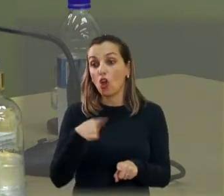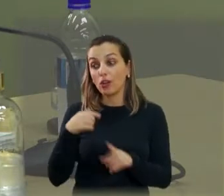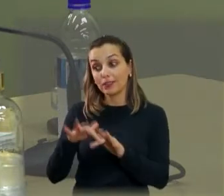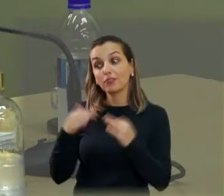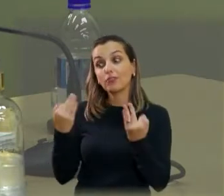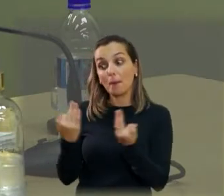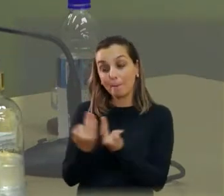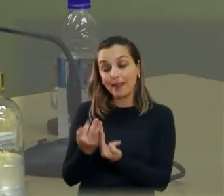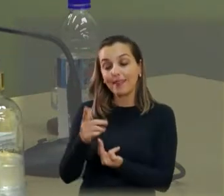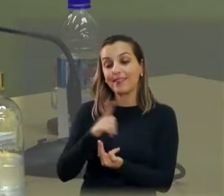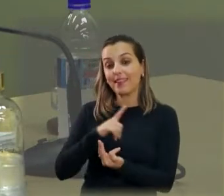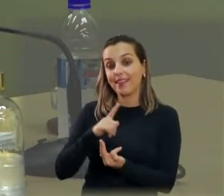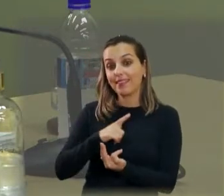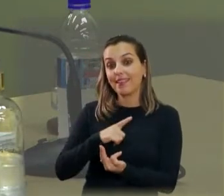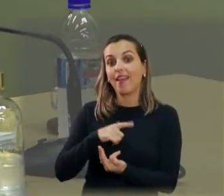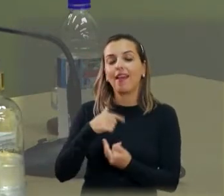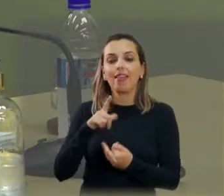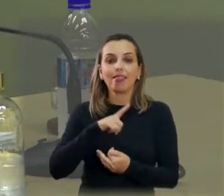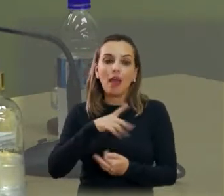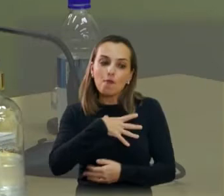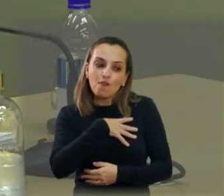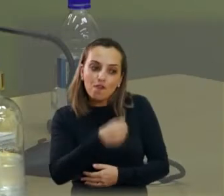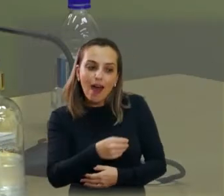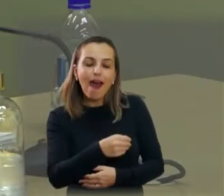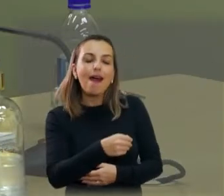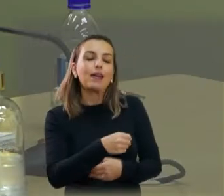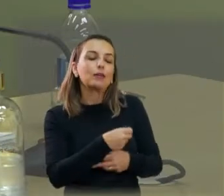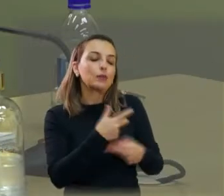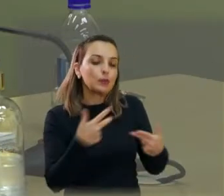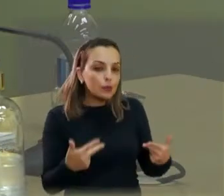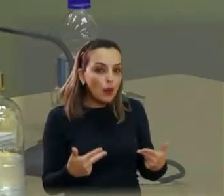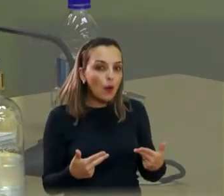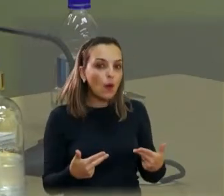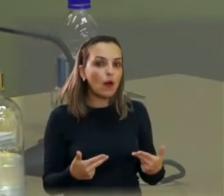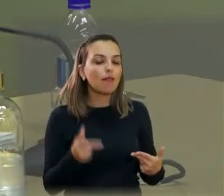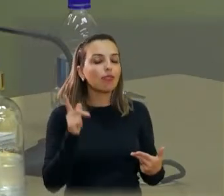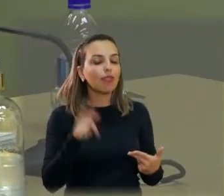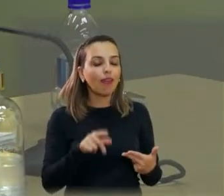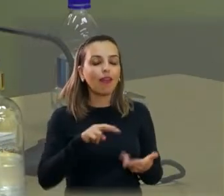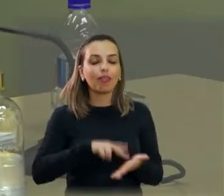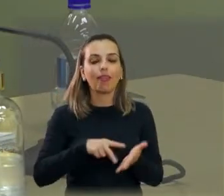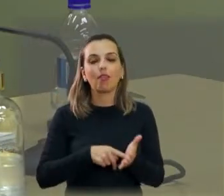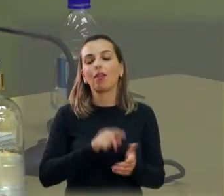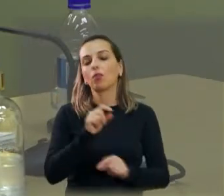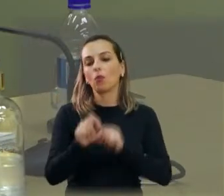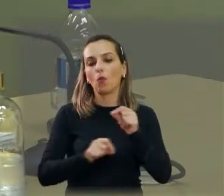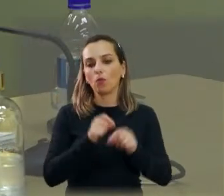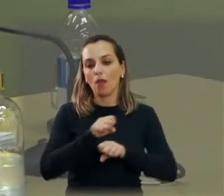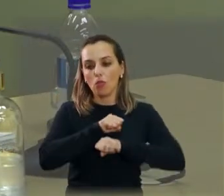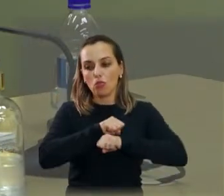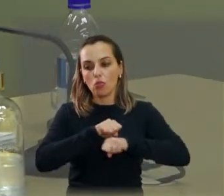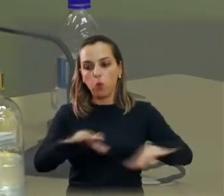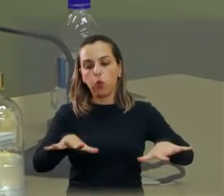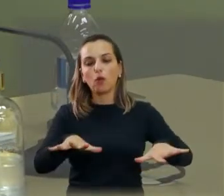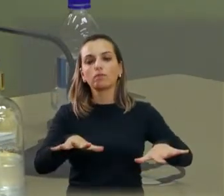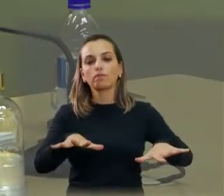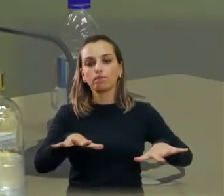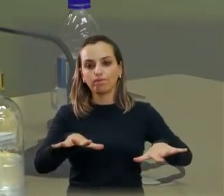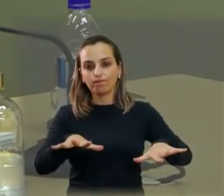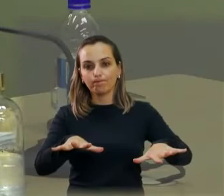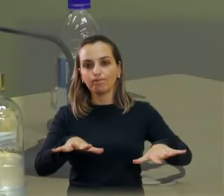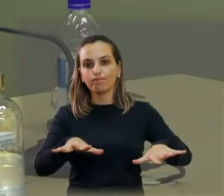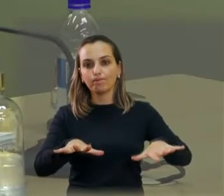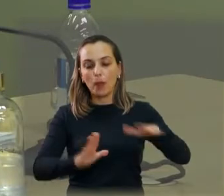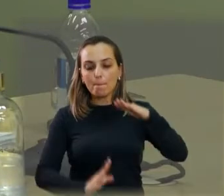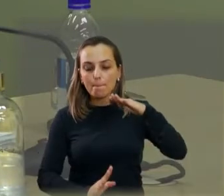família, nós também temos pai, alguns têm filhos. Então, é o que a Fabiana falou, a transmissão hoje é muito